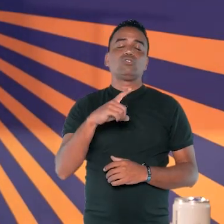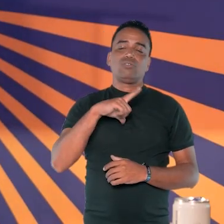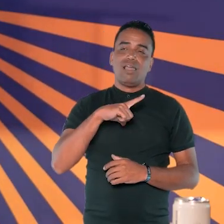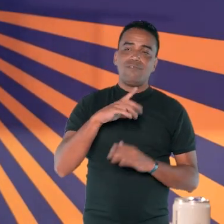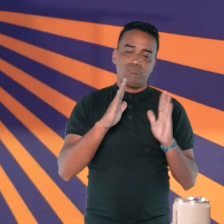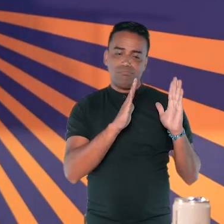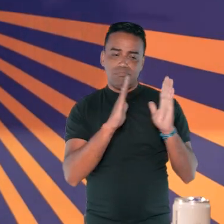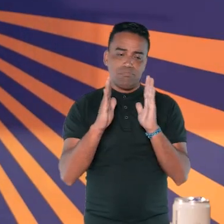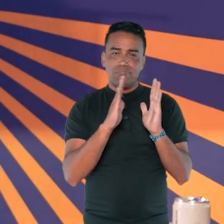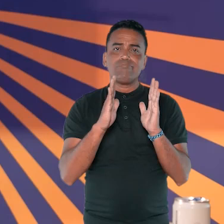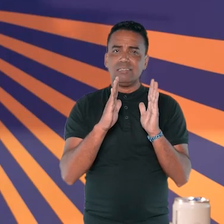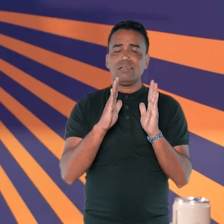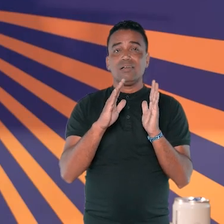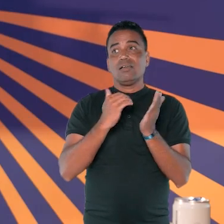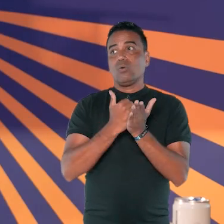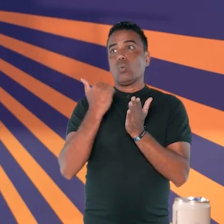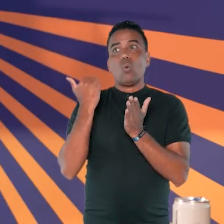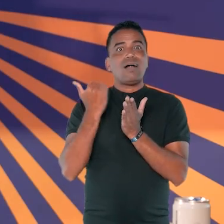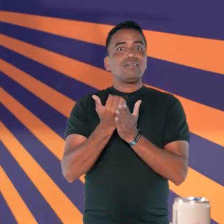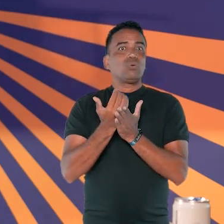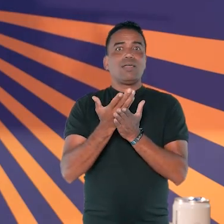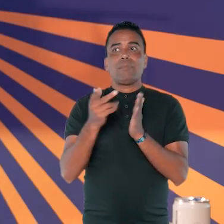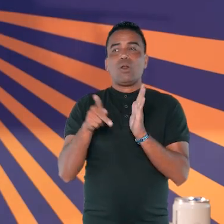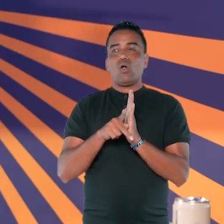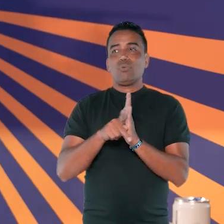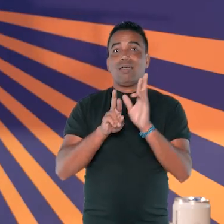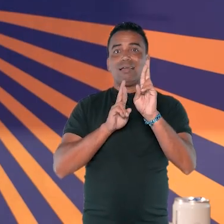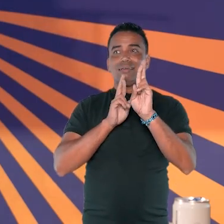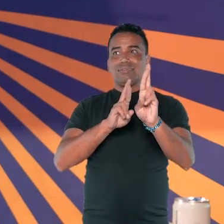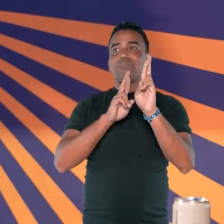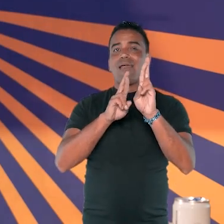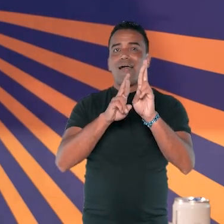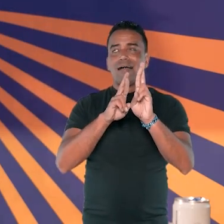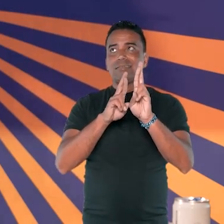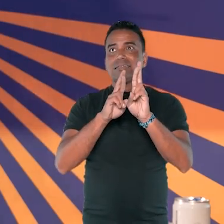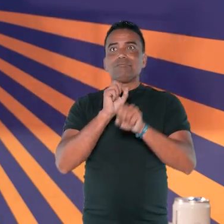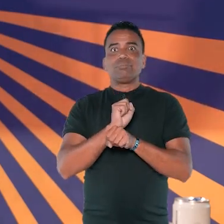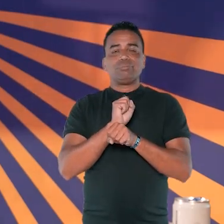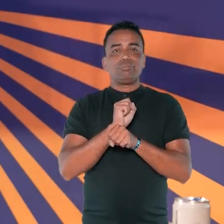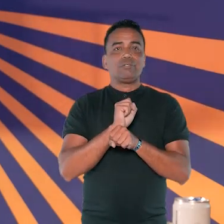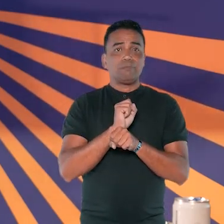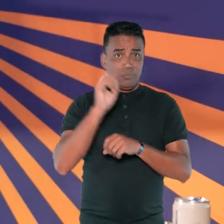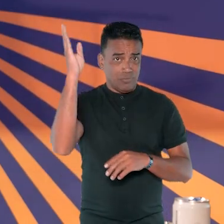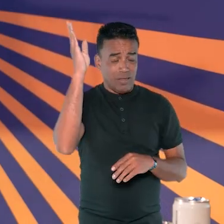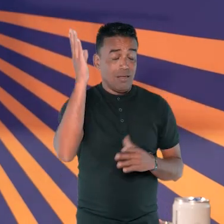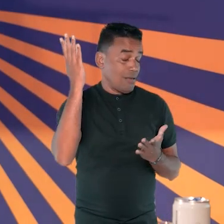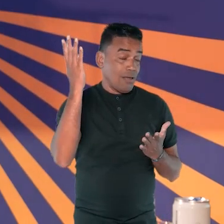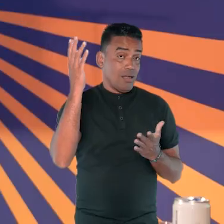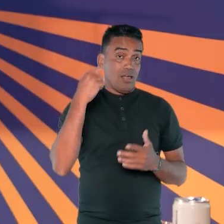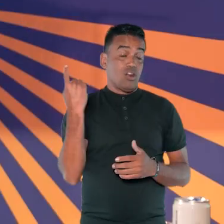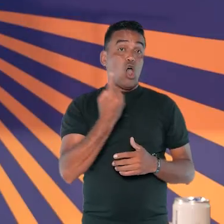fase quase que de redenção de nossas esperanças. O Brasil é um país que... O Brasil não,